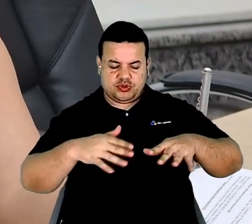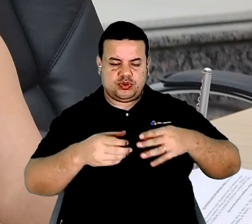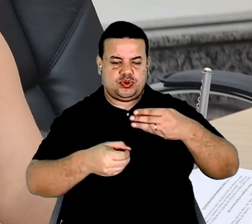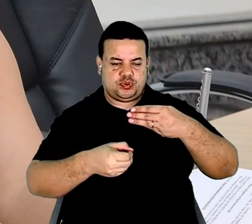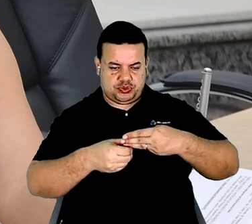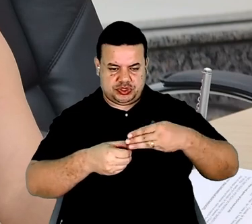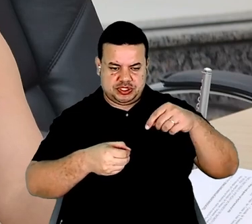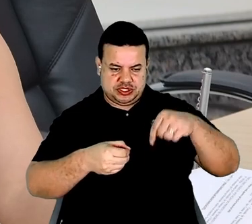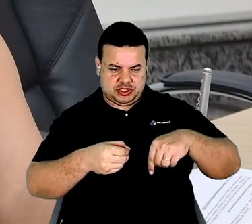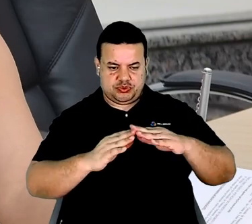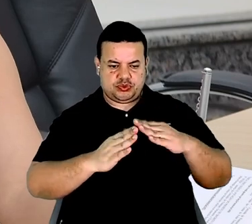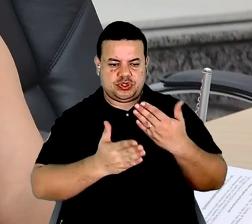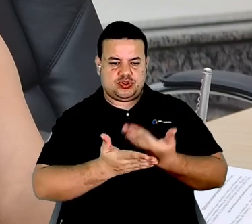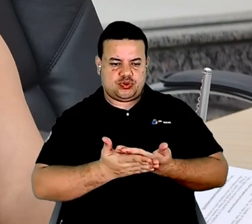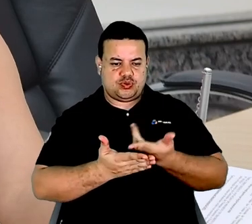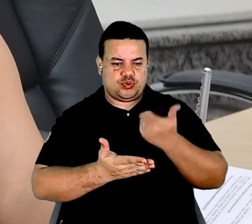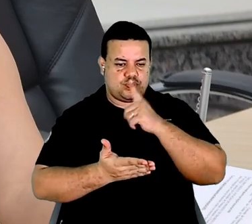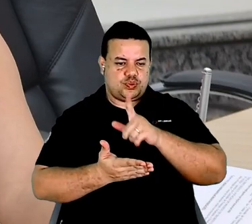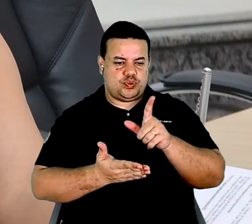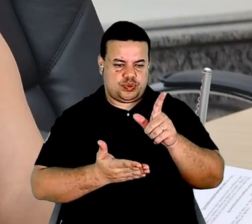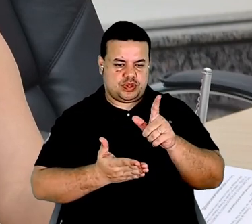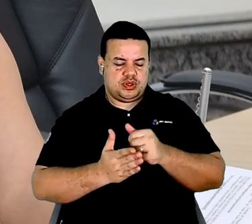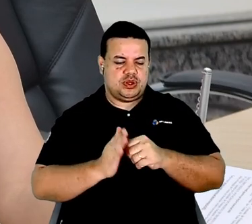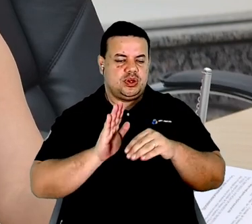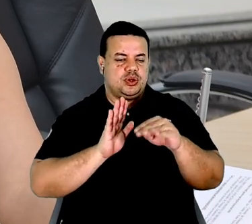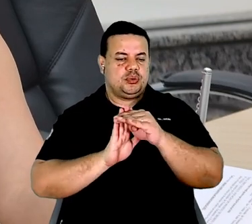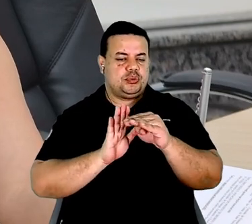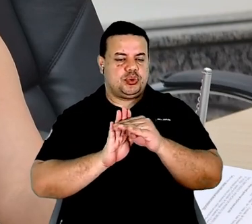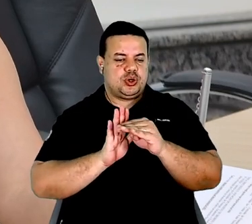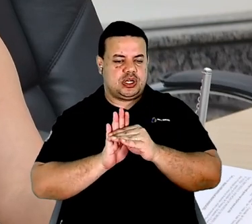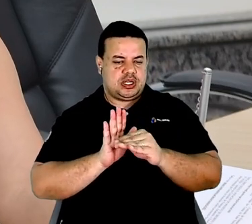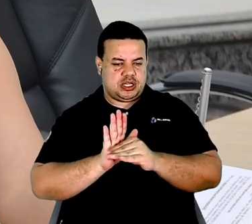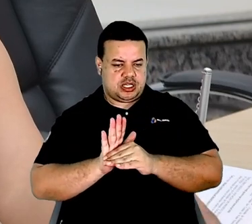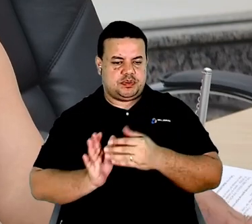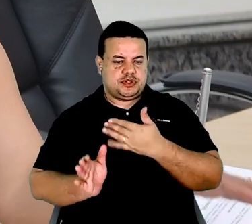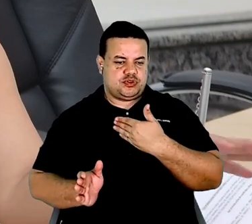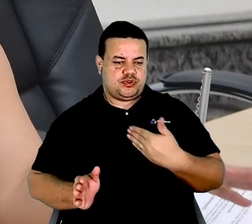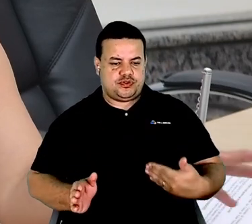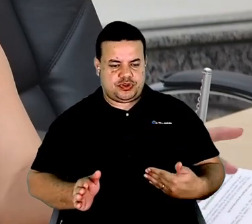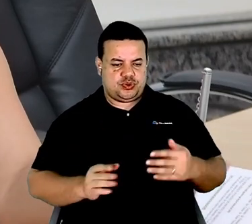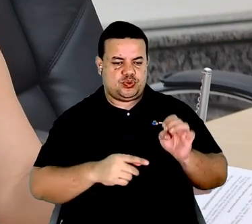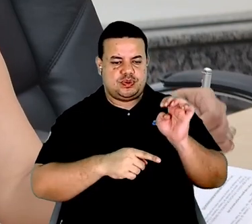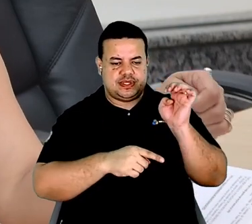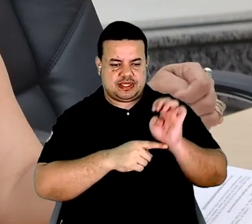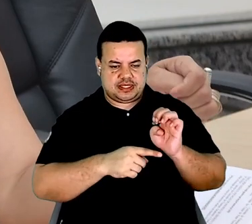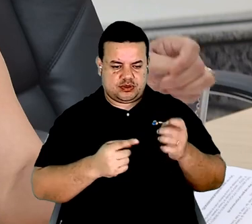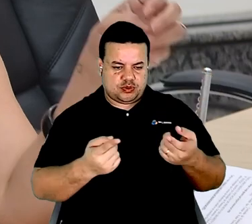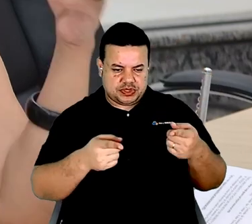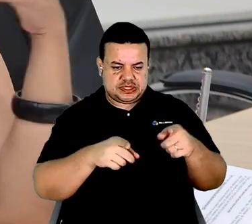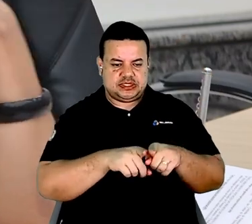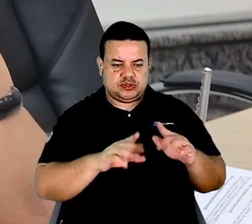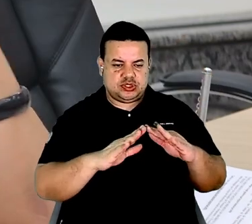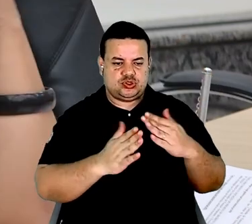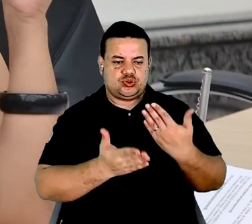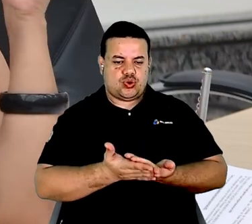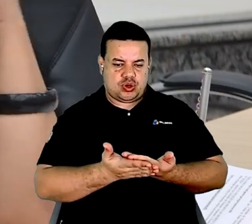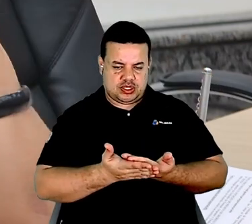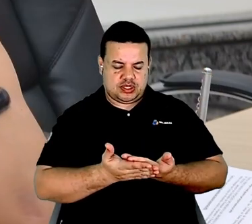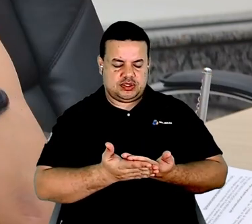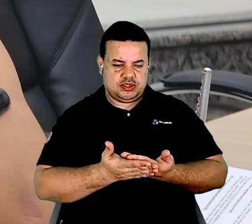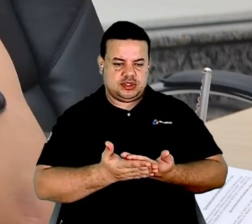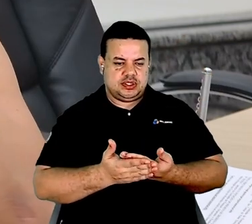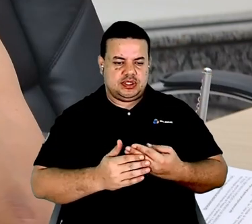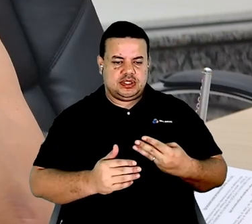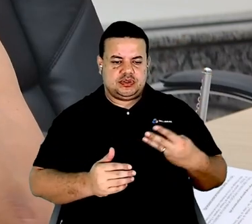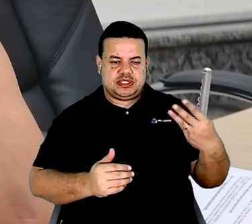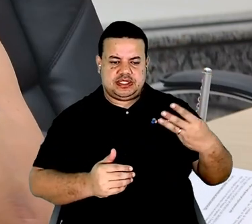colégio. O programa de governo do Estado, parceiros da escola. Então, seria a